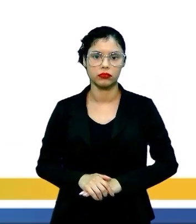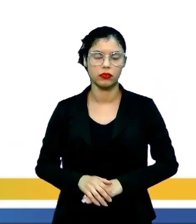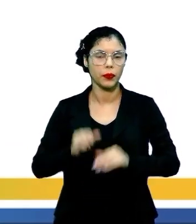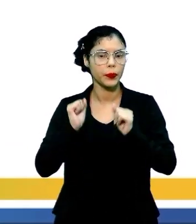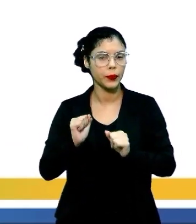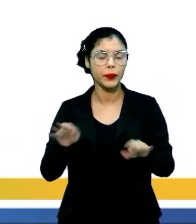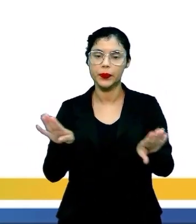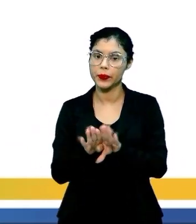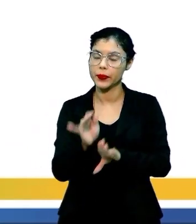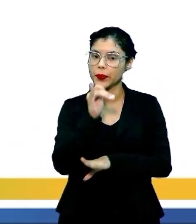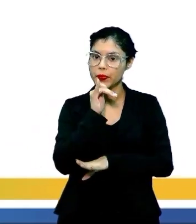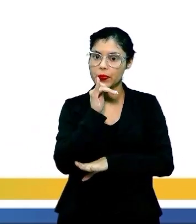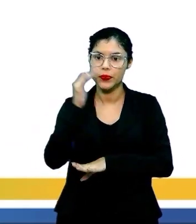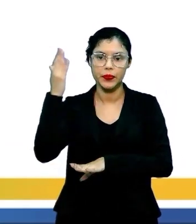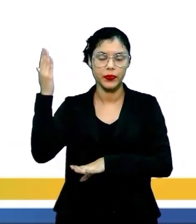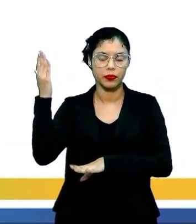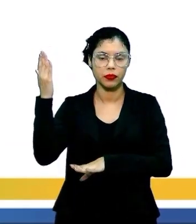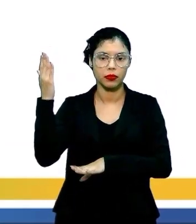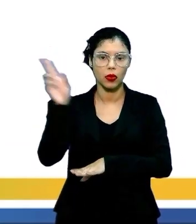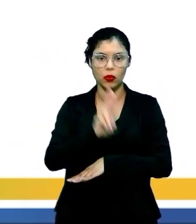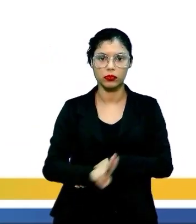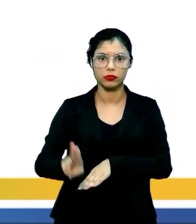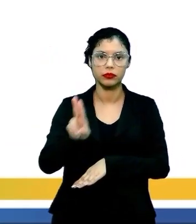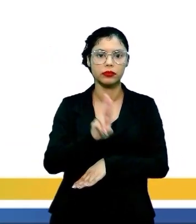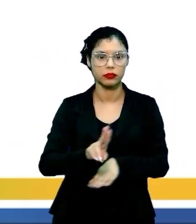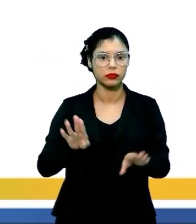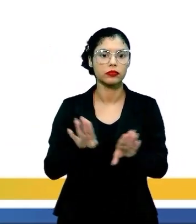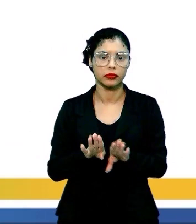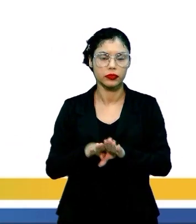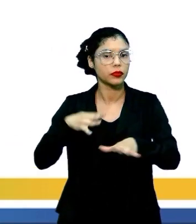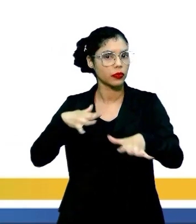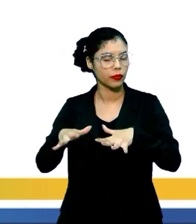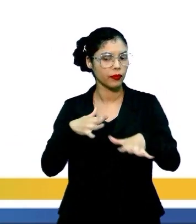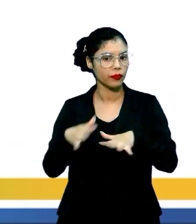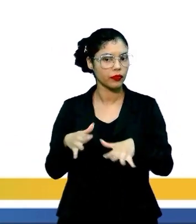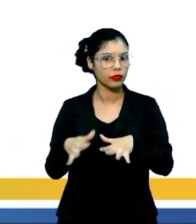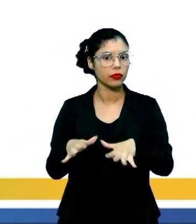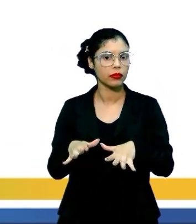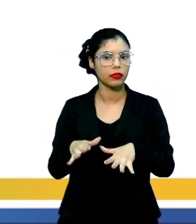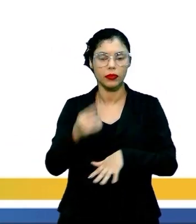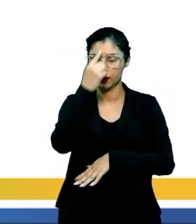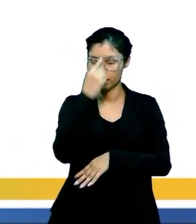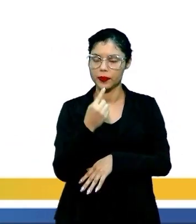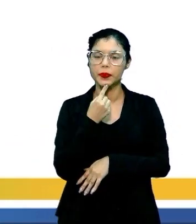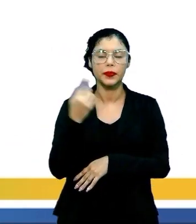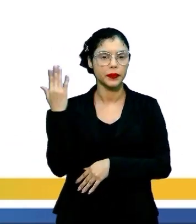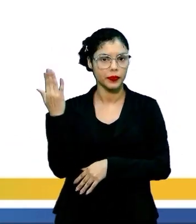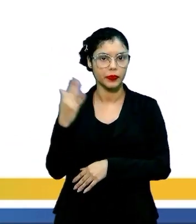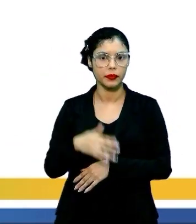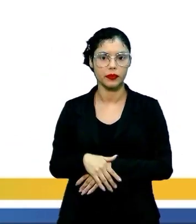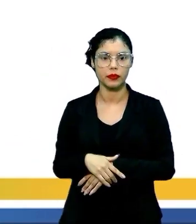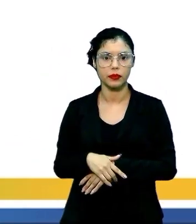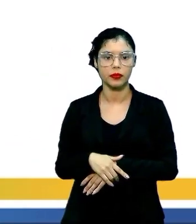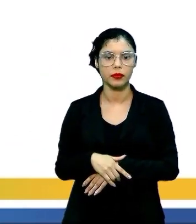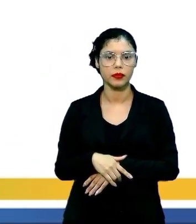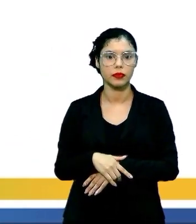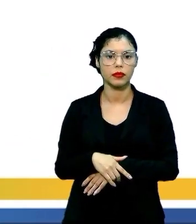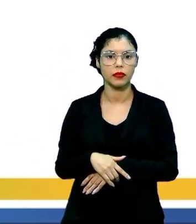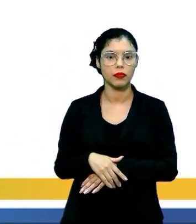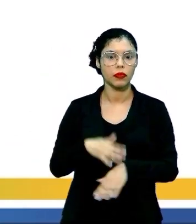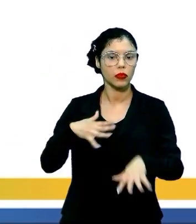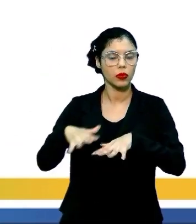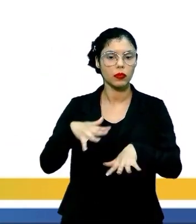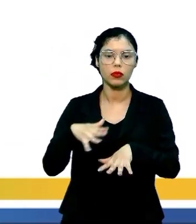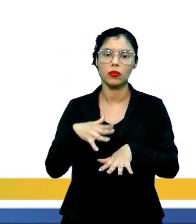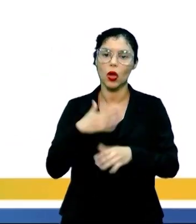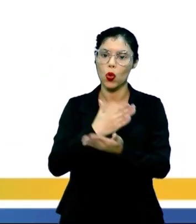Podemos tomar isso como um exemplo utilizando esse móvel representado nessa figura. O móvel ele começa o movimento